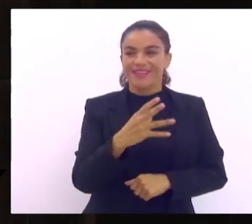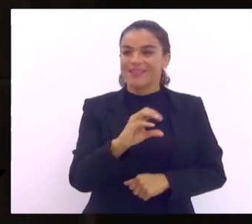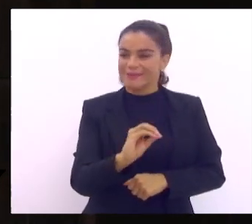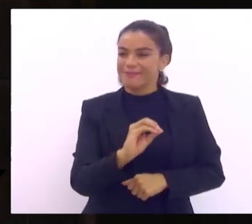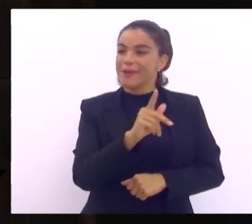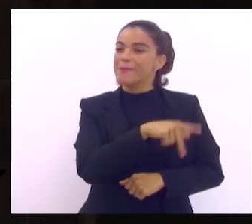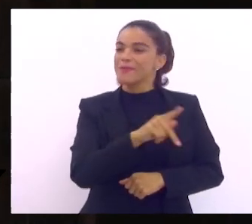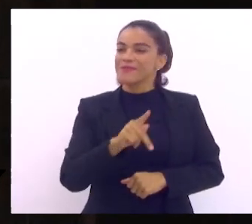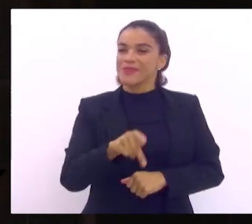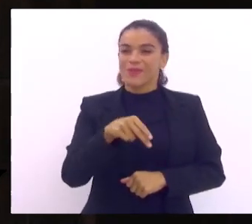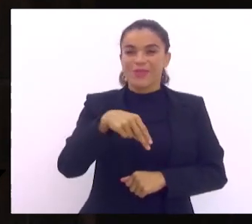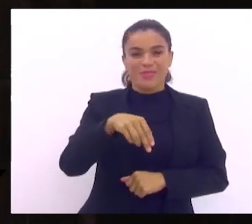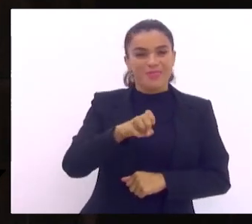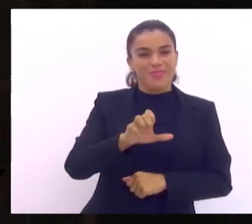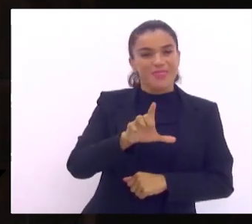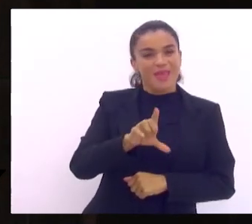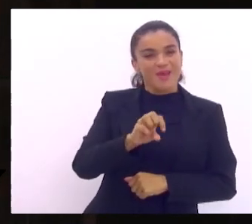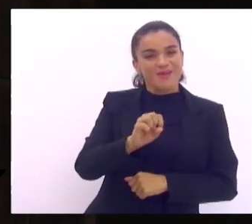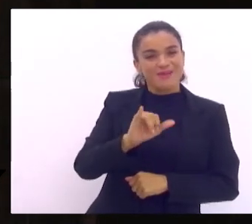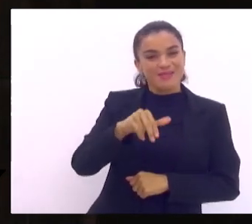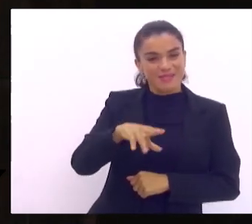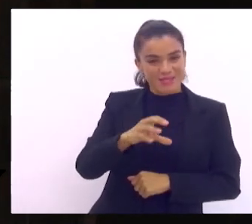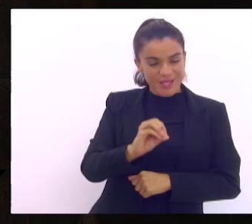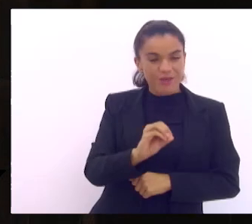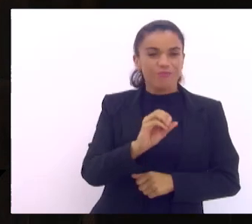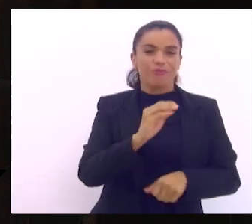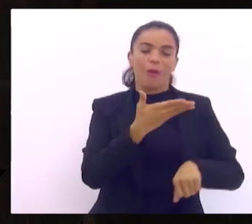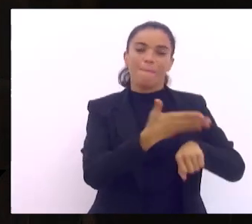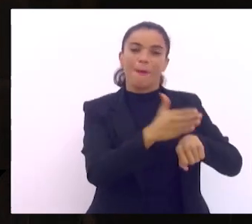foi o professor dele, do André, o Panterinha.